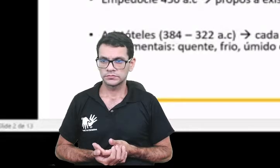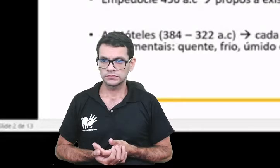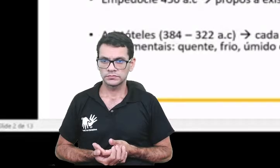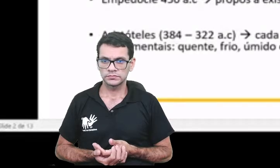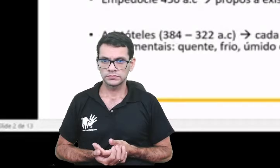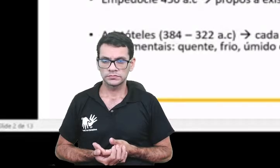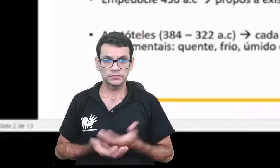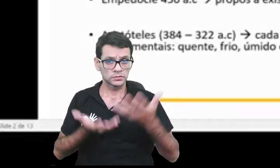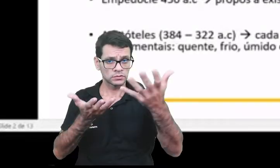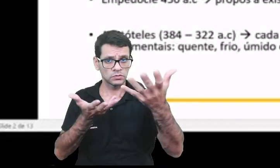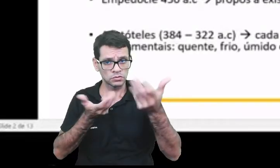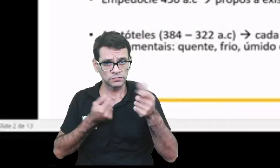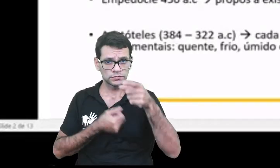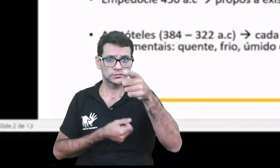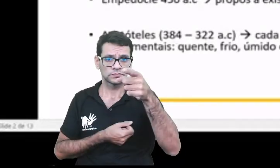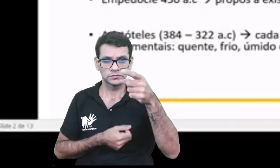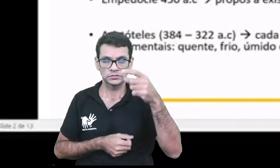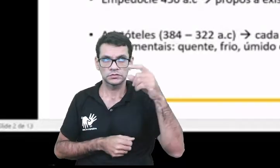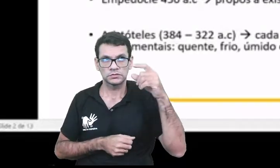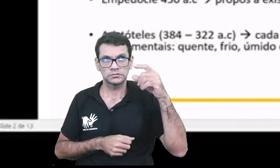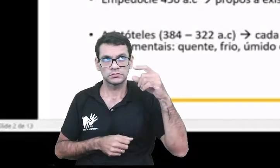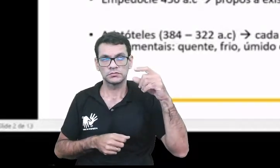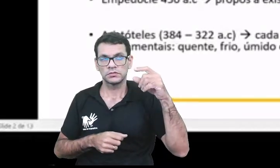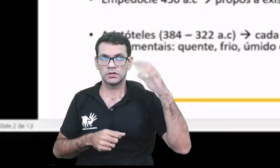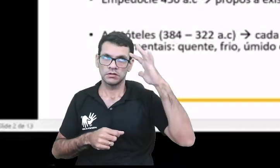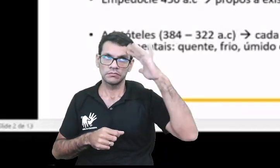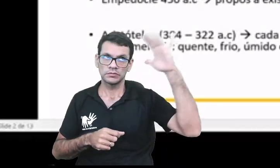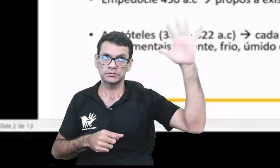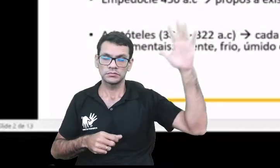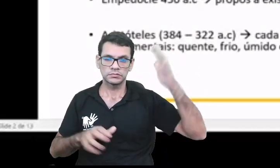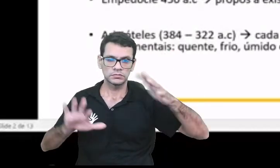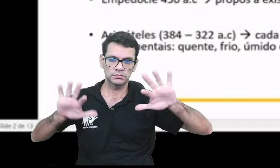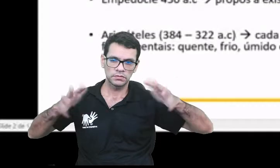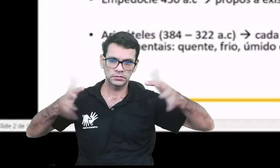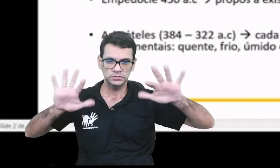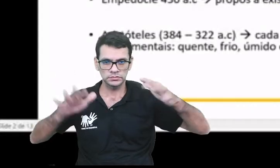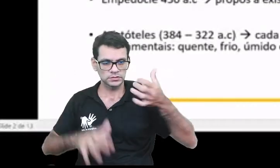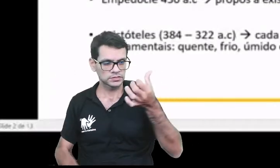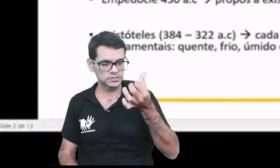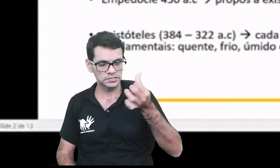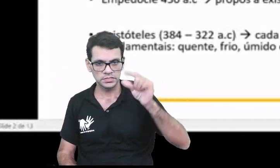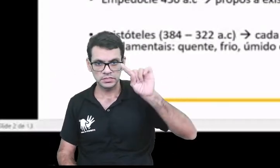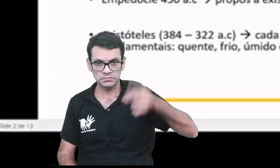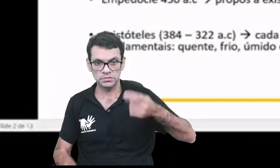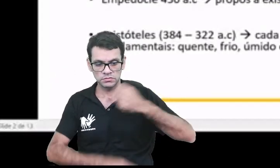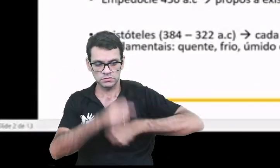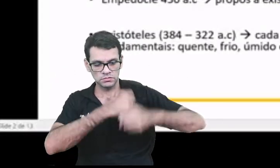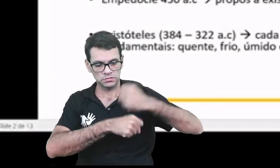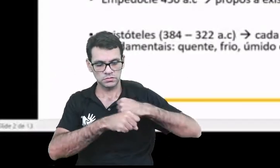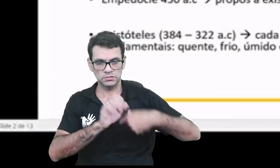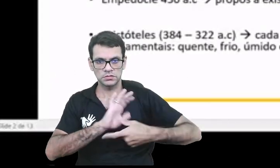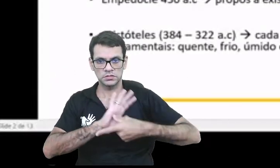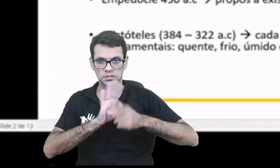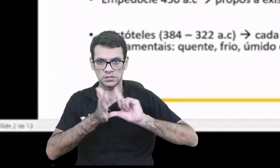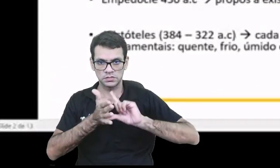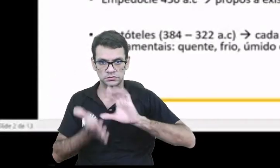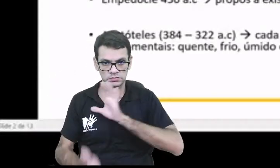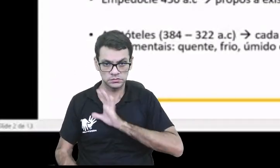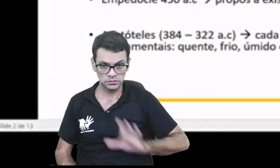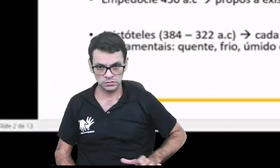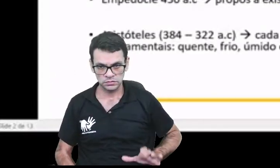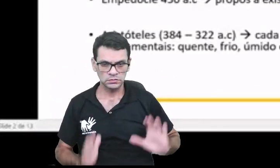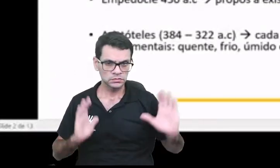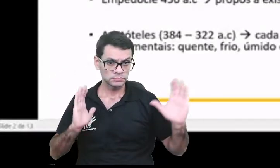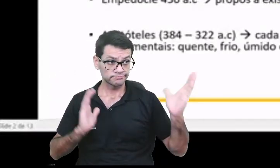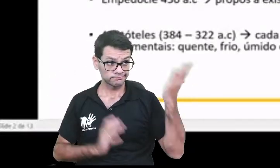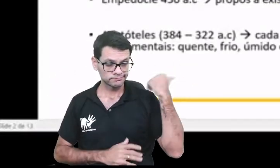um convite para vocês viajarem no tempo. Então, por volta de 6.000 anos antes de Cristo, nessa época,